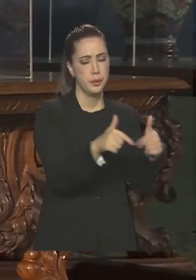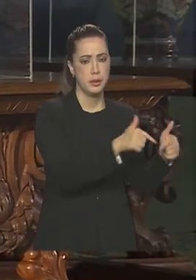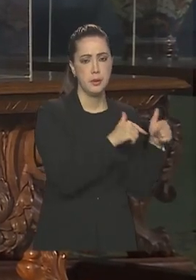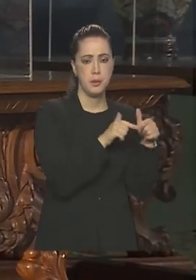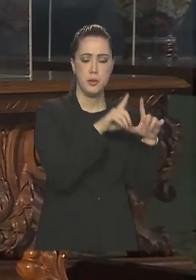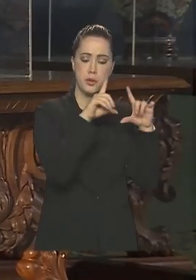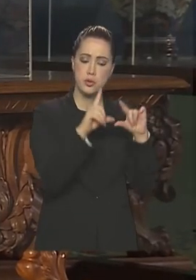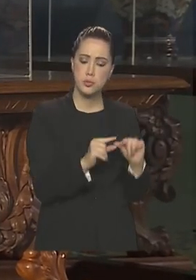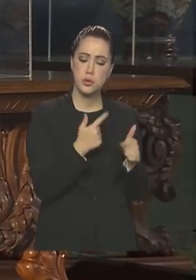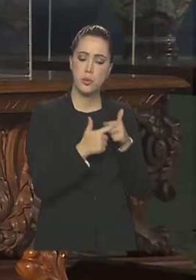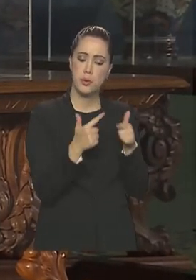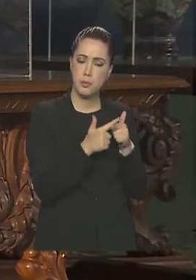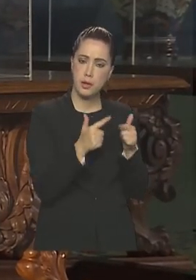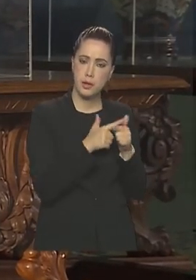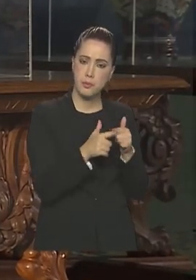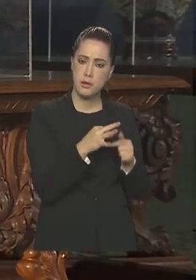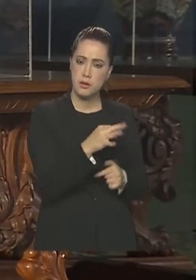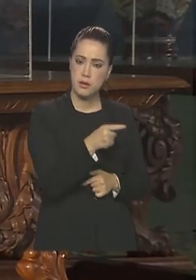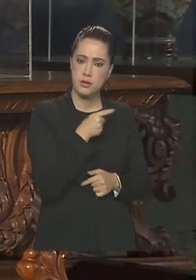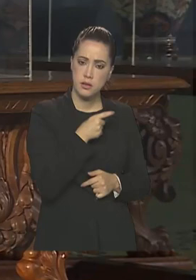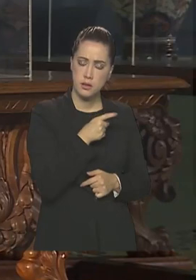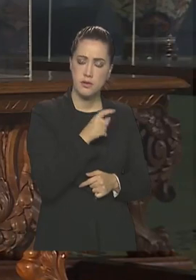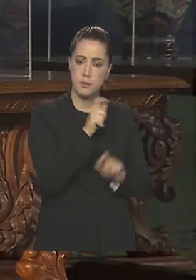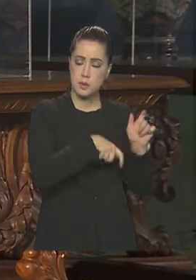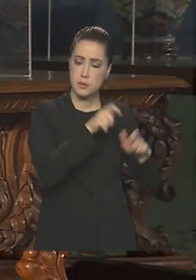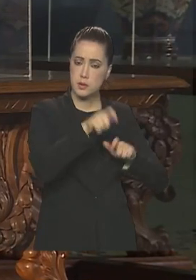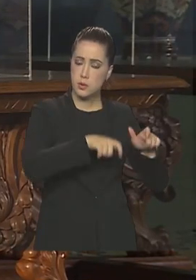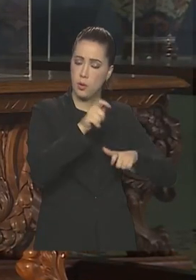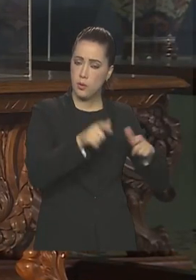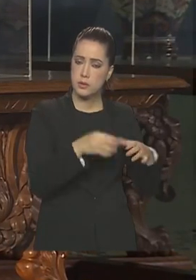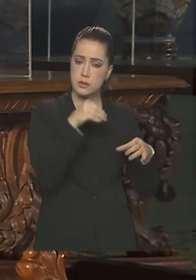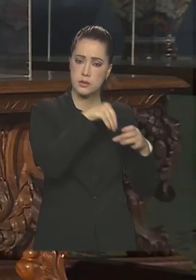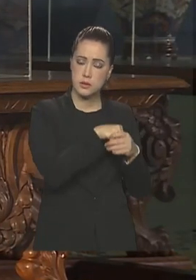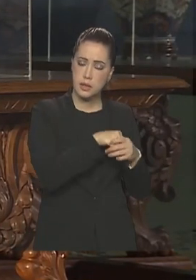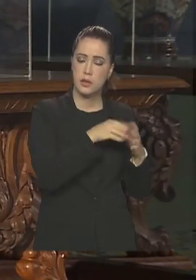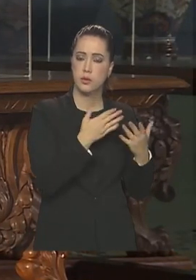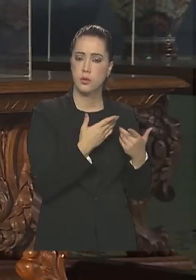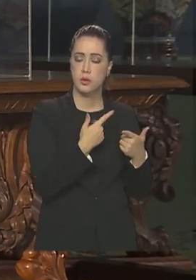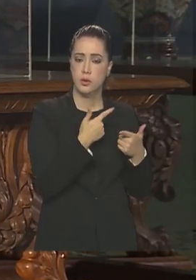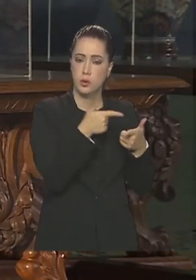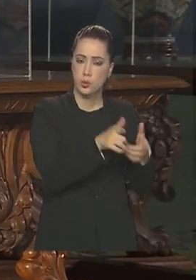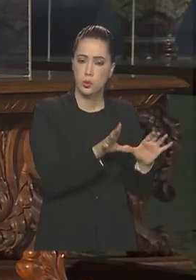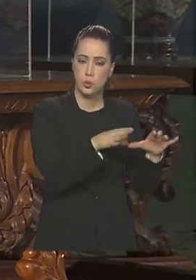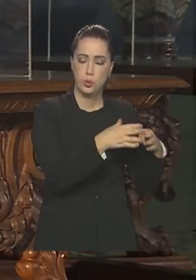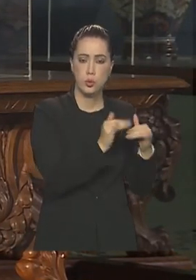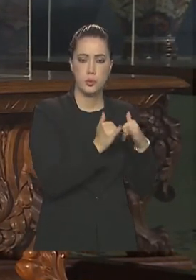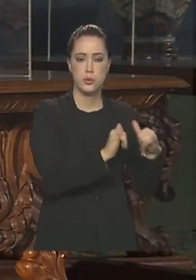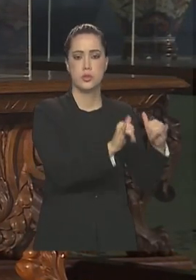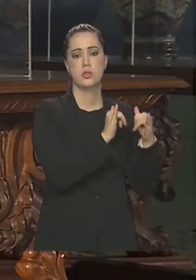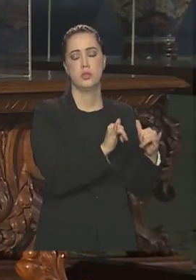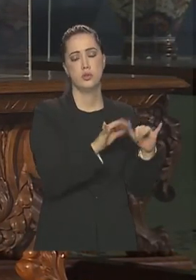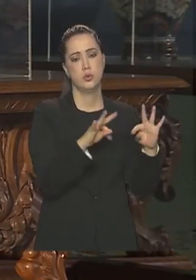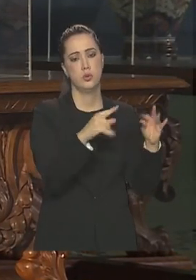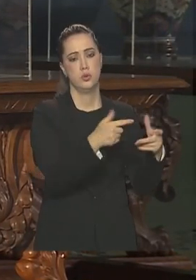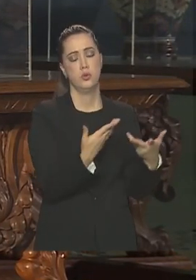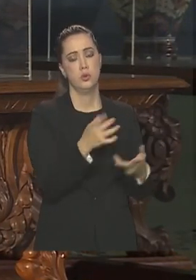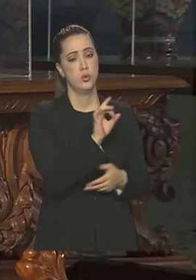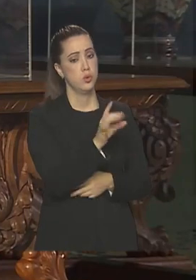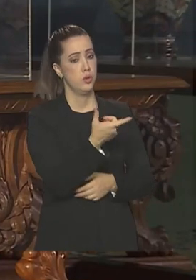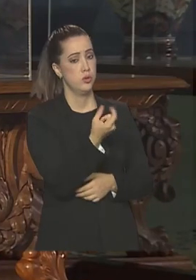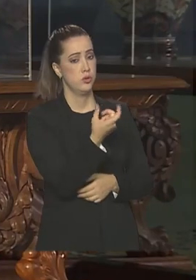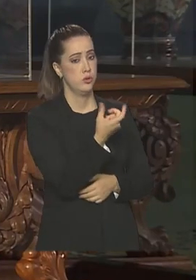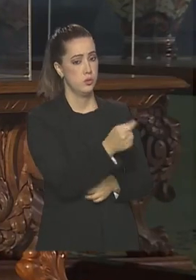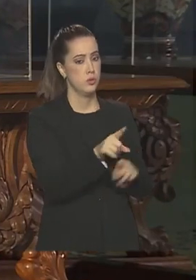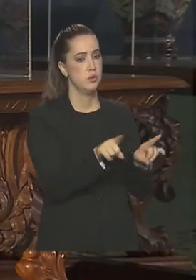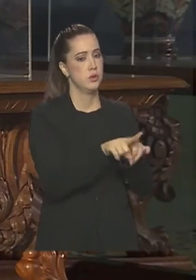para minimizar o impacto tarifário para os consumidores dentro da conta Covid e do setor elétrico como um todo, não só em 2020,